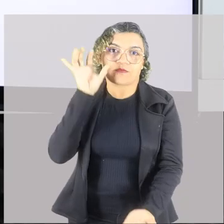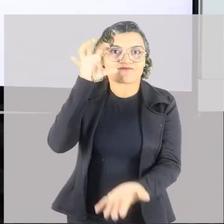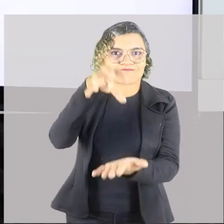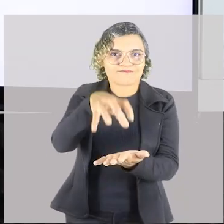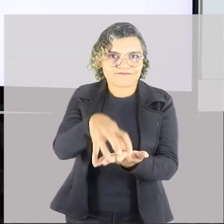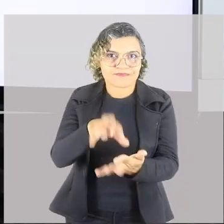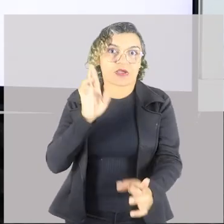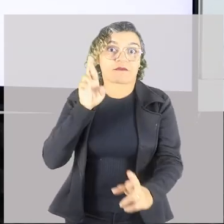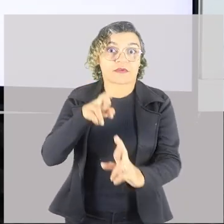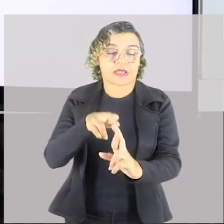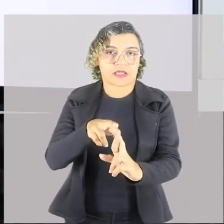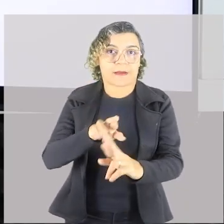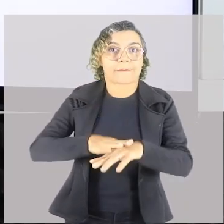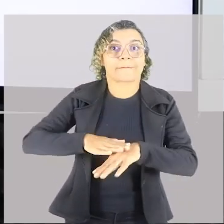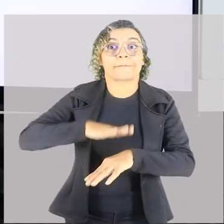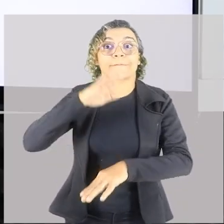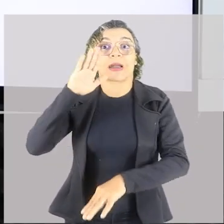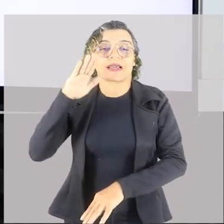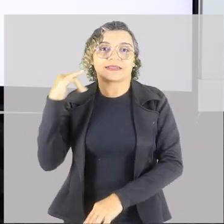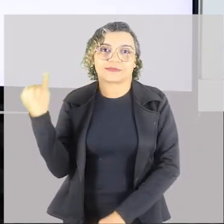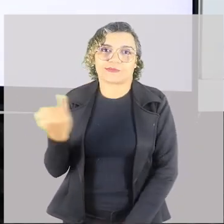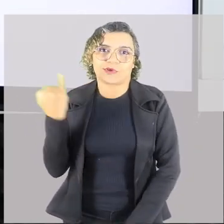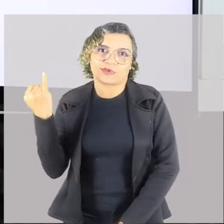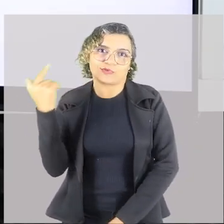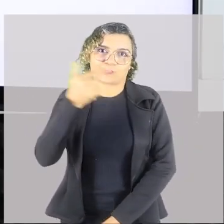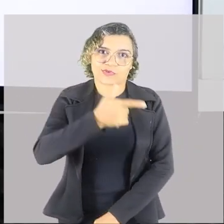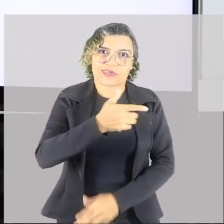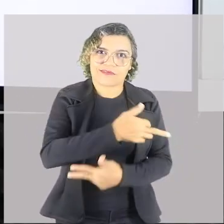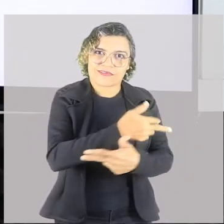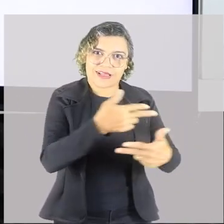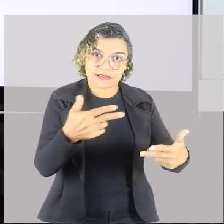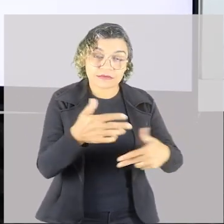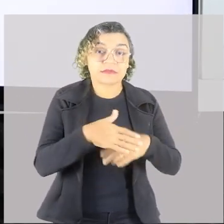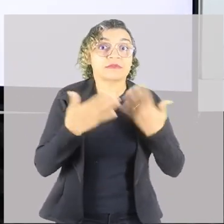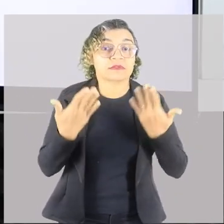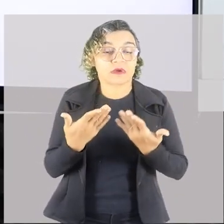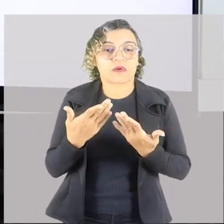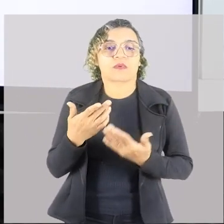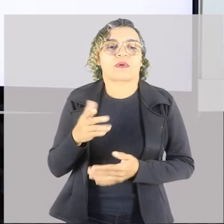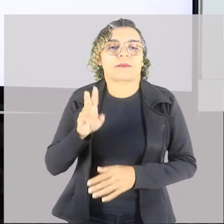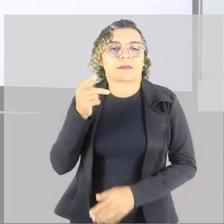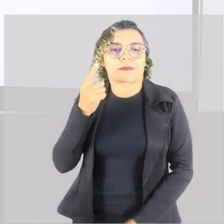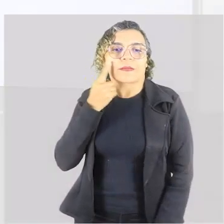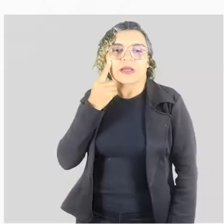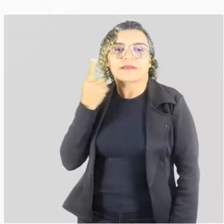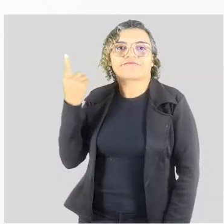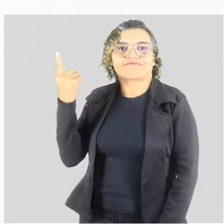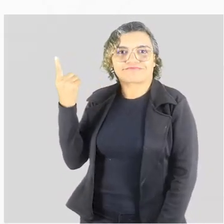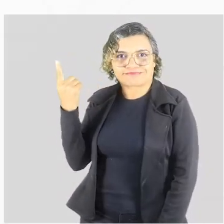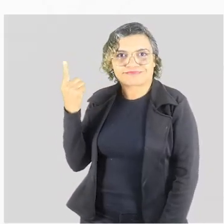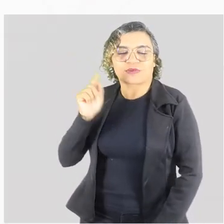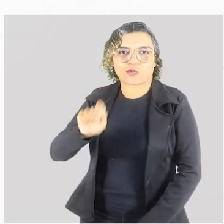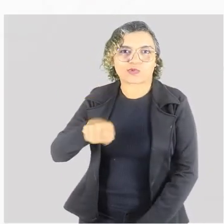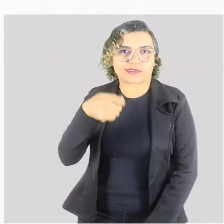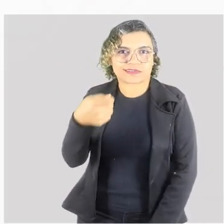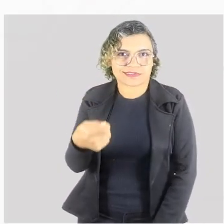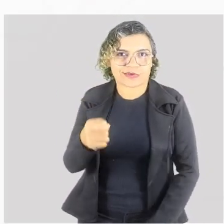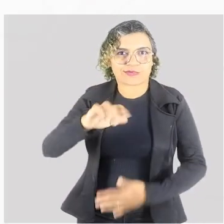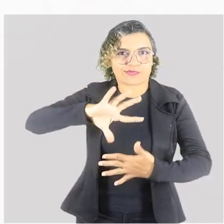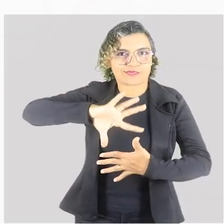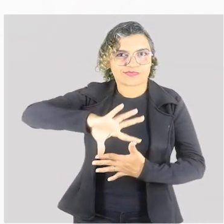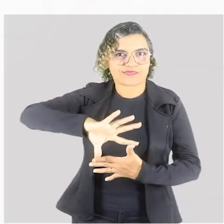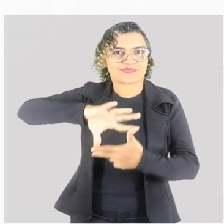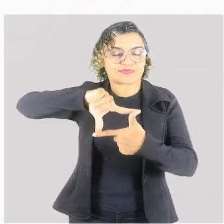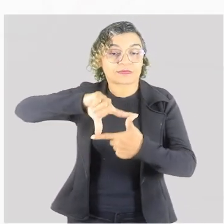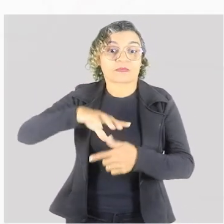uma cultura que é mais importante do que as outras. Daí vem a expressão etnocentrismo. A visão etnocêntrica, dentro